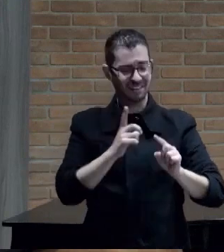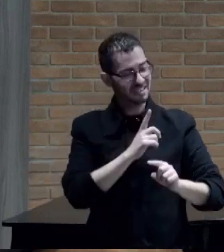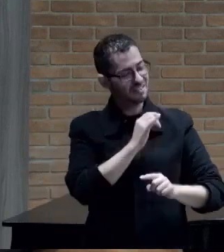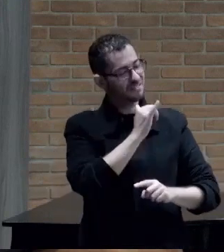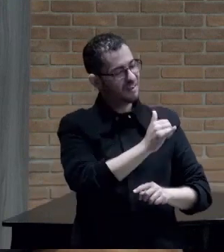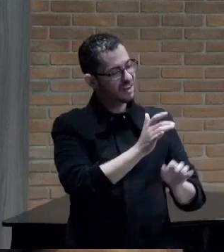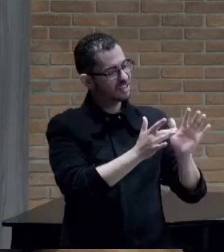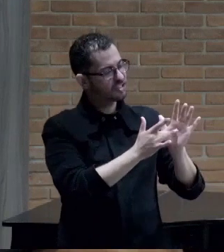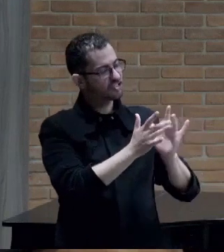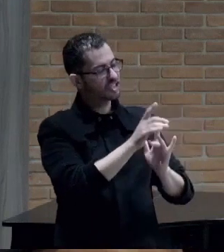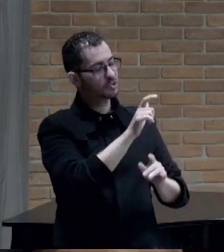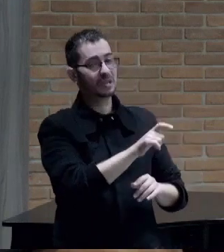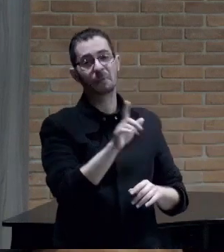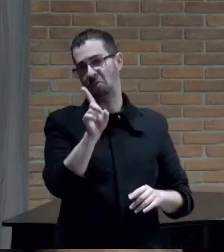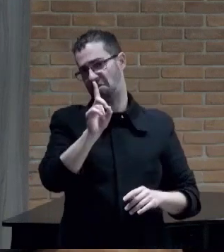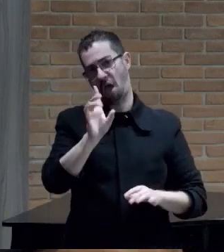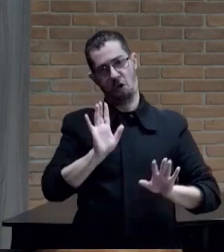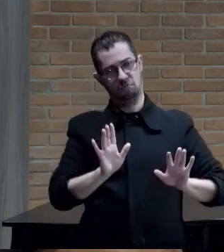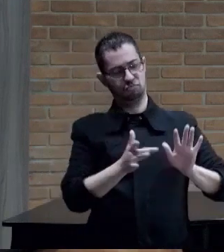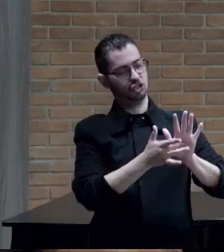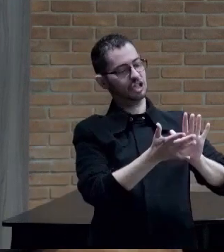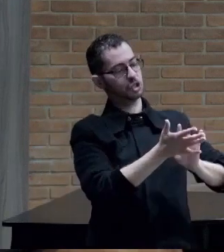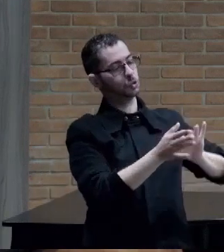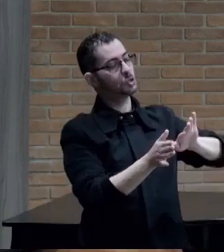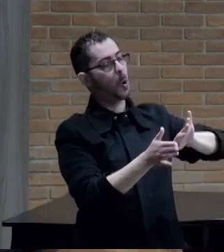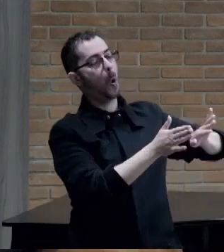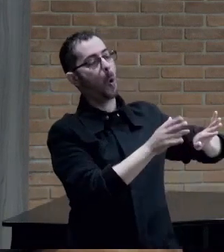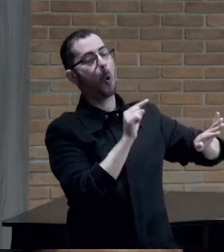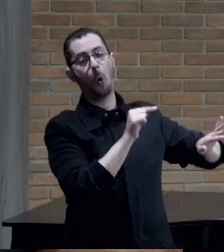não, Jesus Cristo é outra coisa, não é outra coisa.